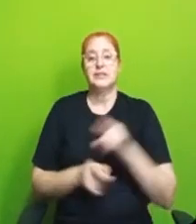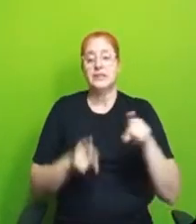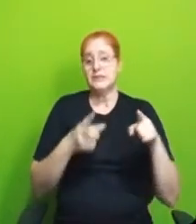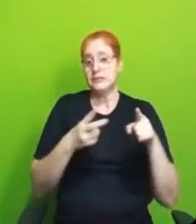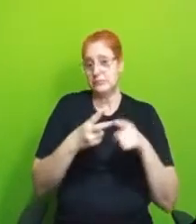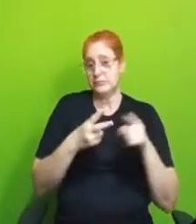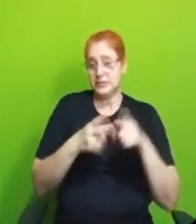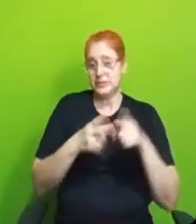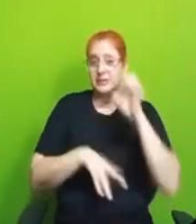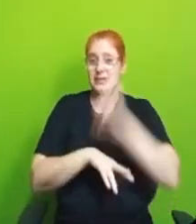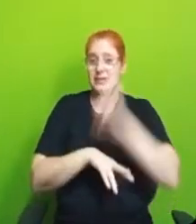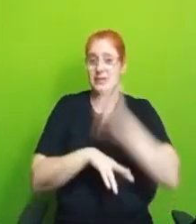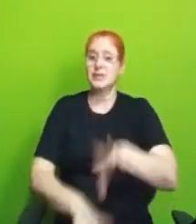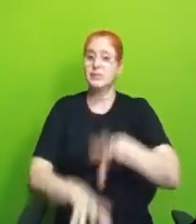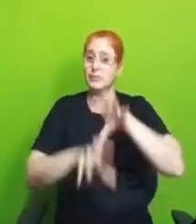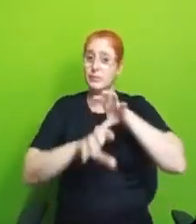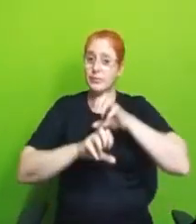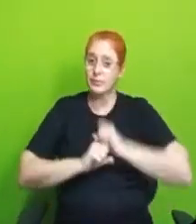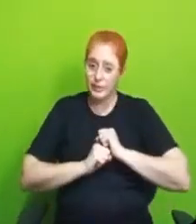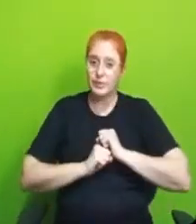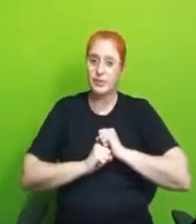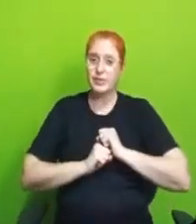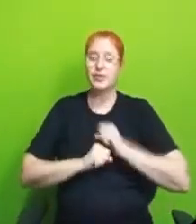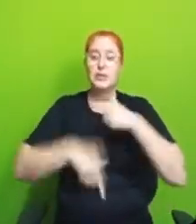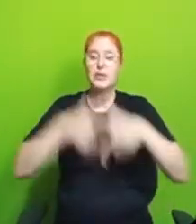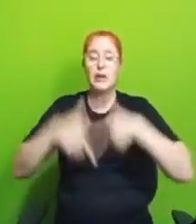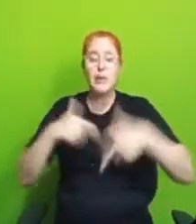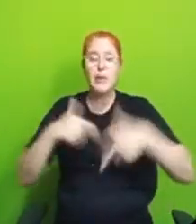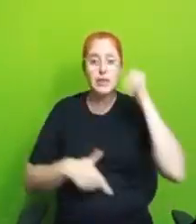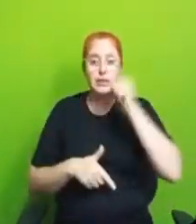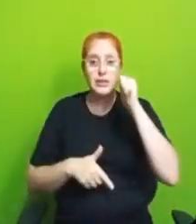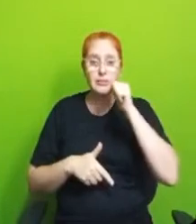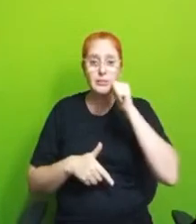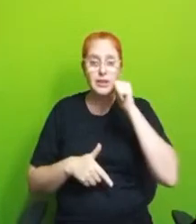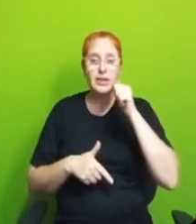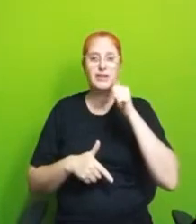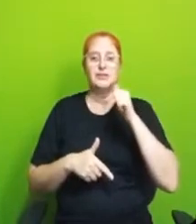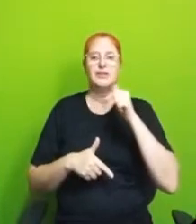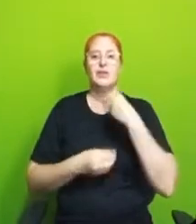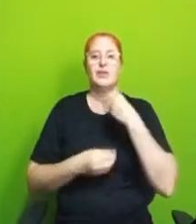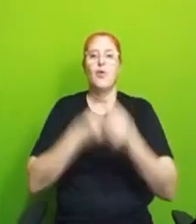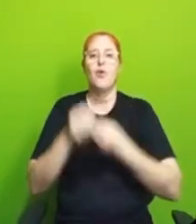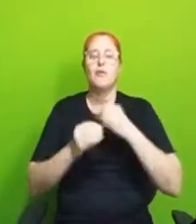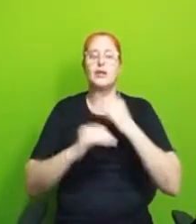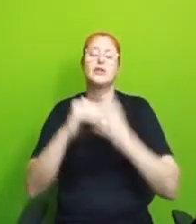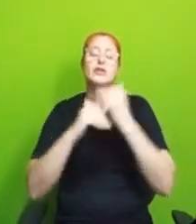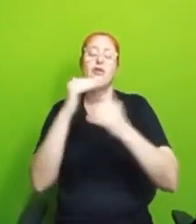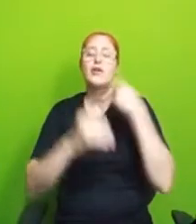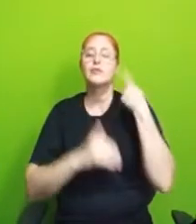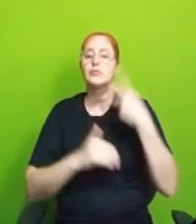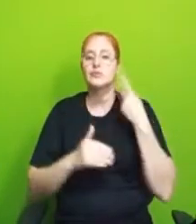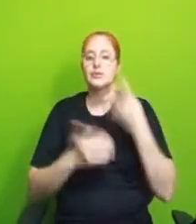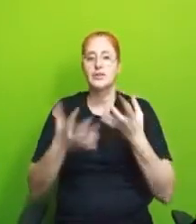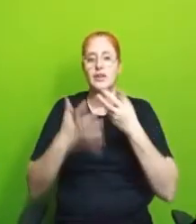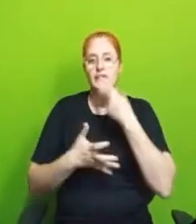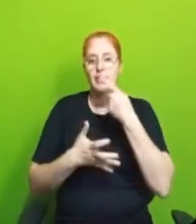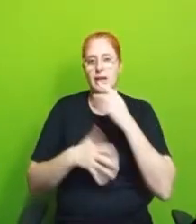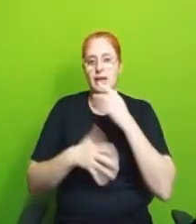apropria do tempo social das mulheres na forma como ele desenha essas políticas, né? E aí eu queria que tu falasse um pouco mais, assim, pra gente sobre